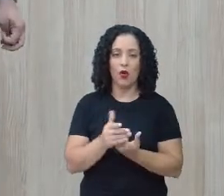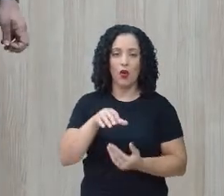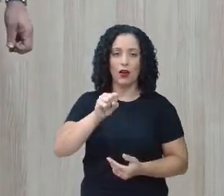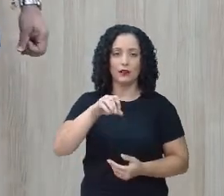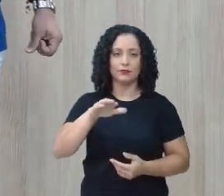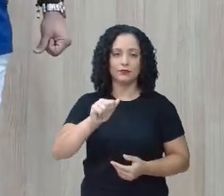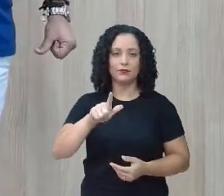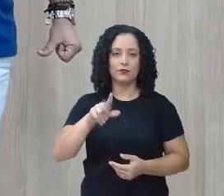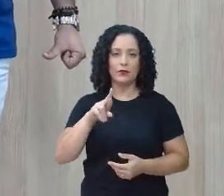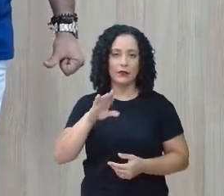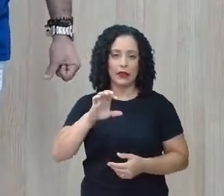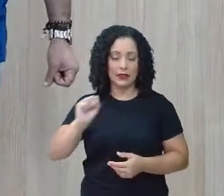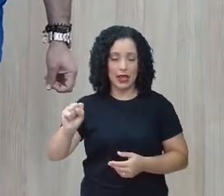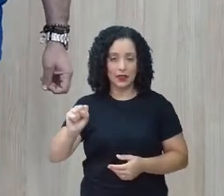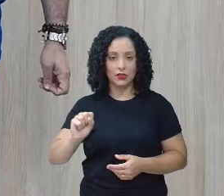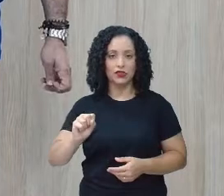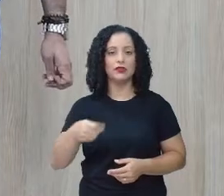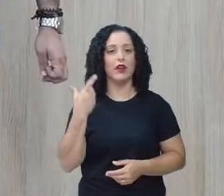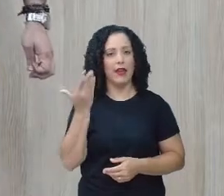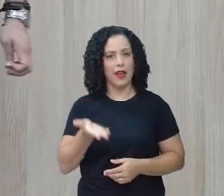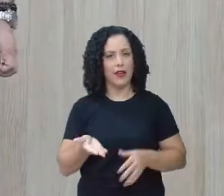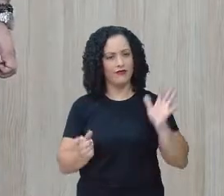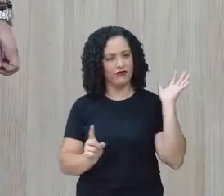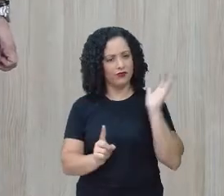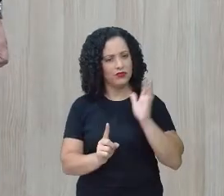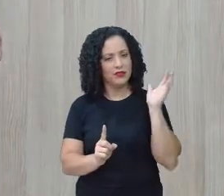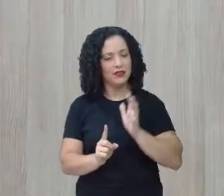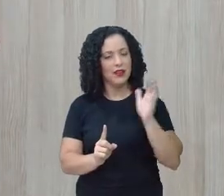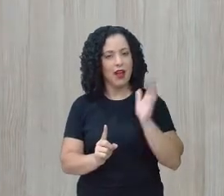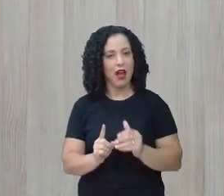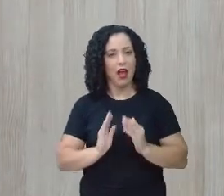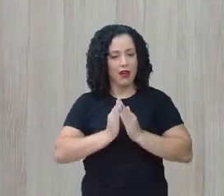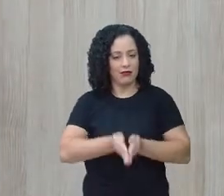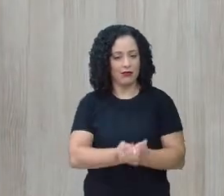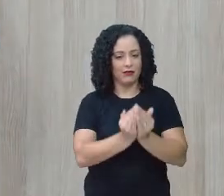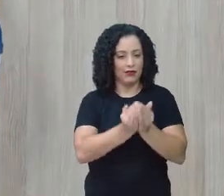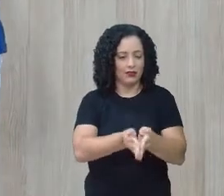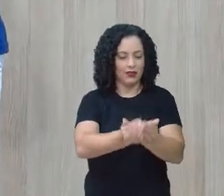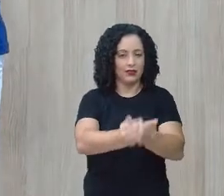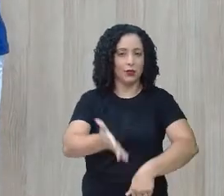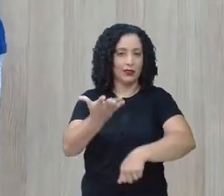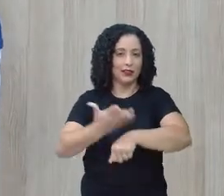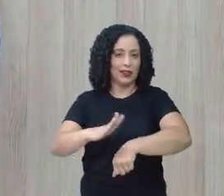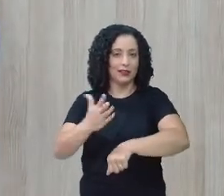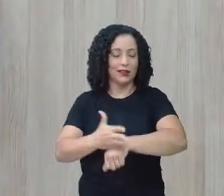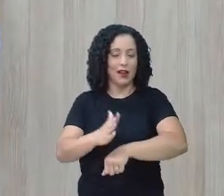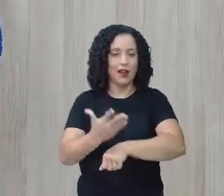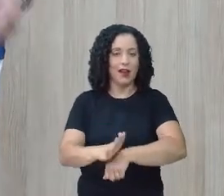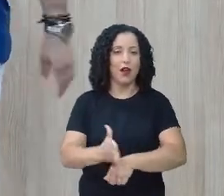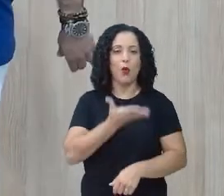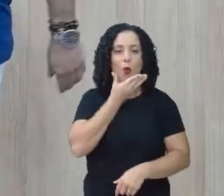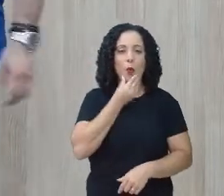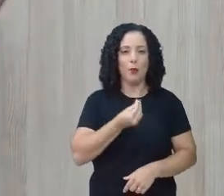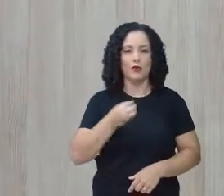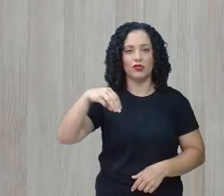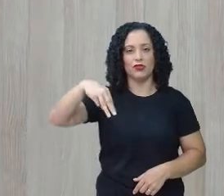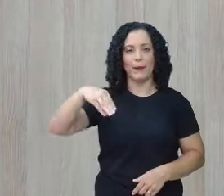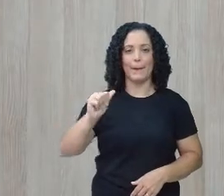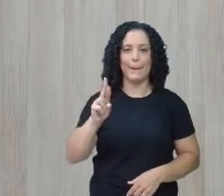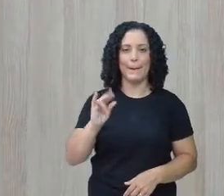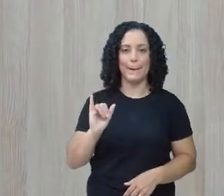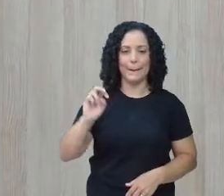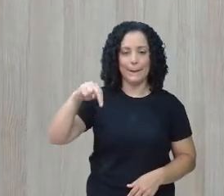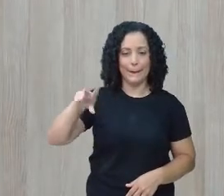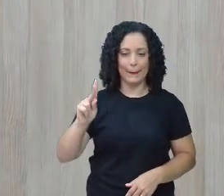bastante também, né, preparando ali marinheiros, né, para esse processo, né? Mas isso aqui